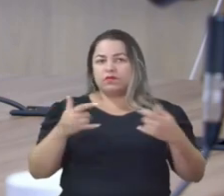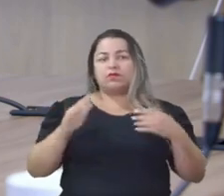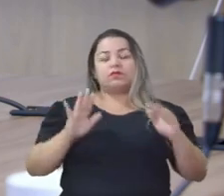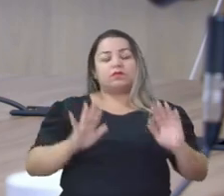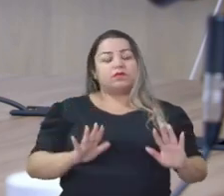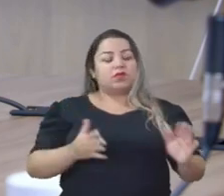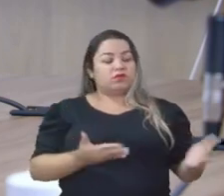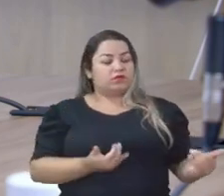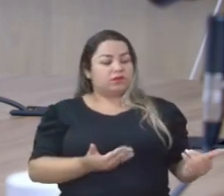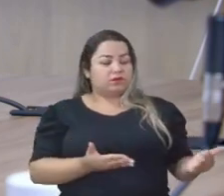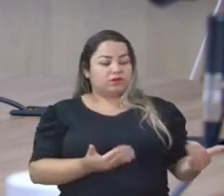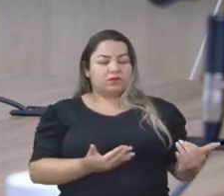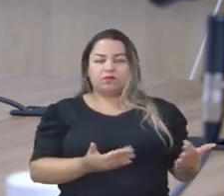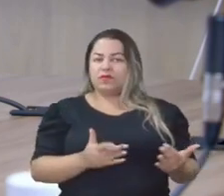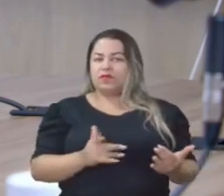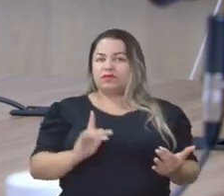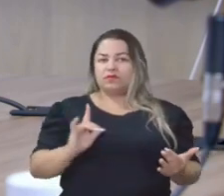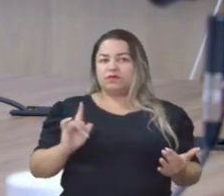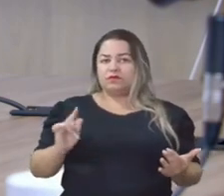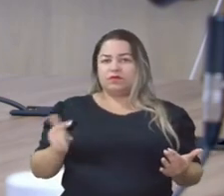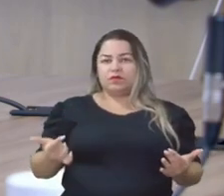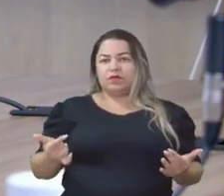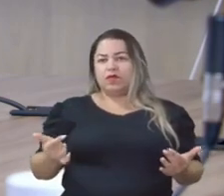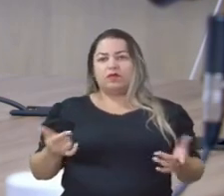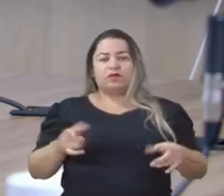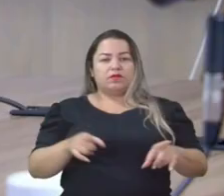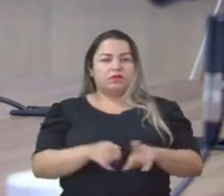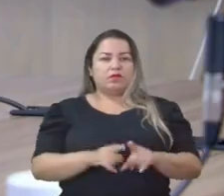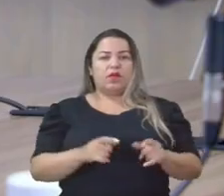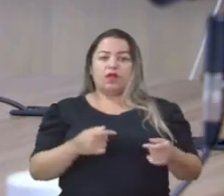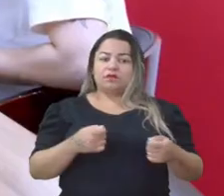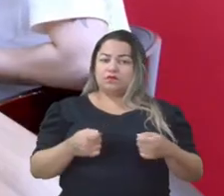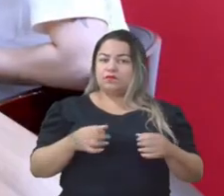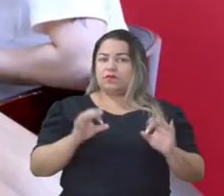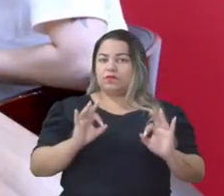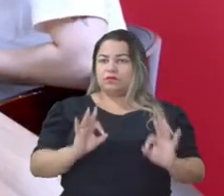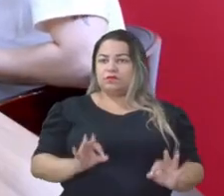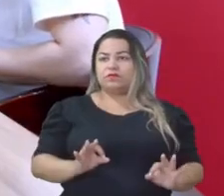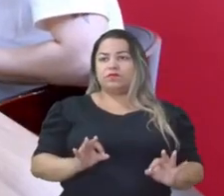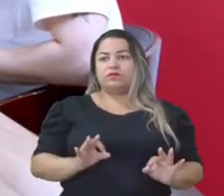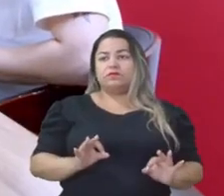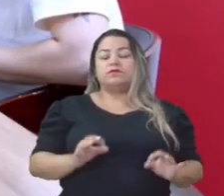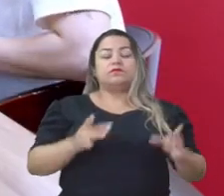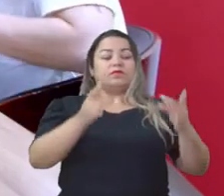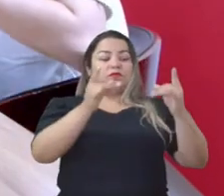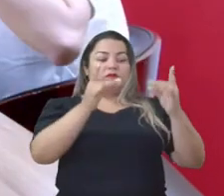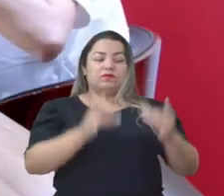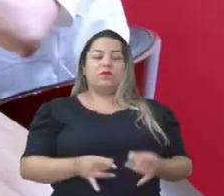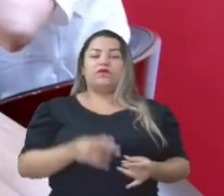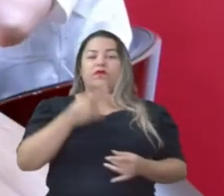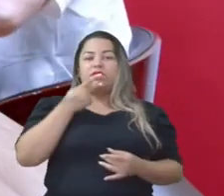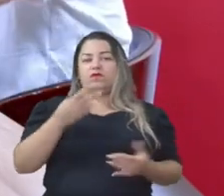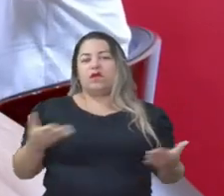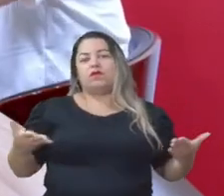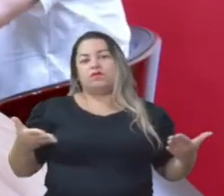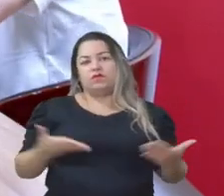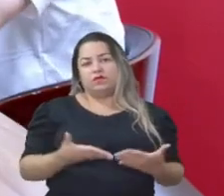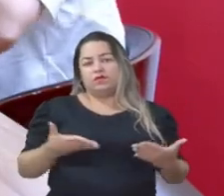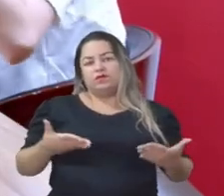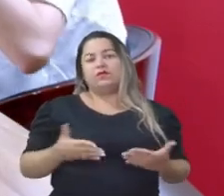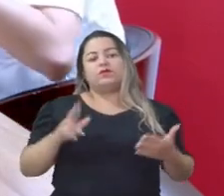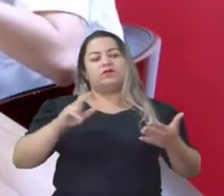da juventude em específico ainda não está muito bem estipulado. Vamos trazer esse detalhe do que tu falou agora de